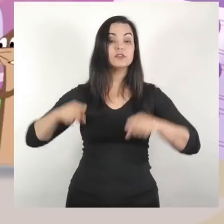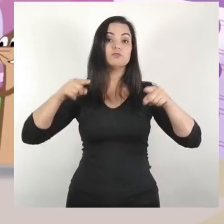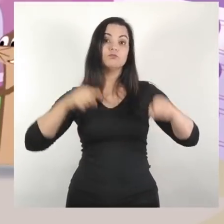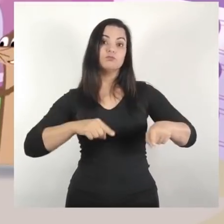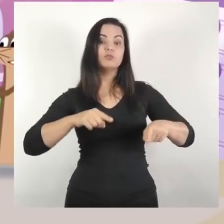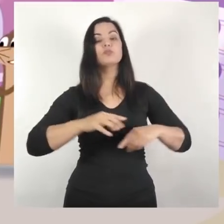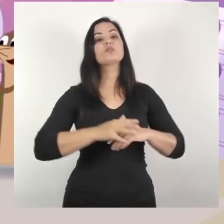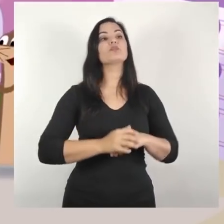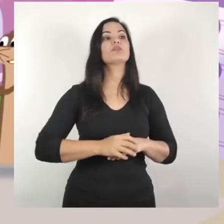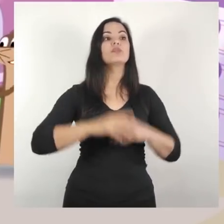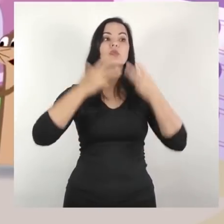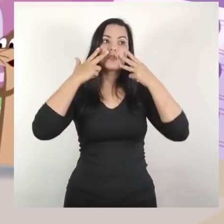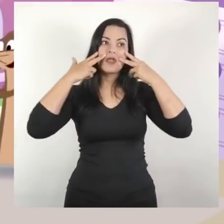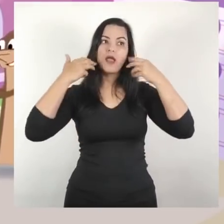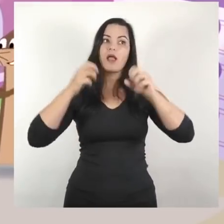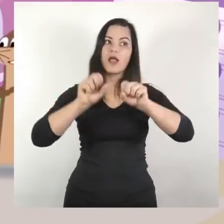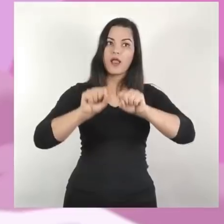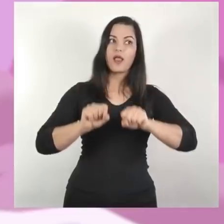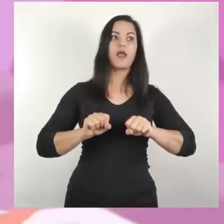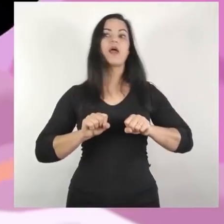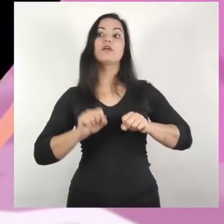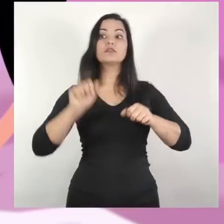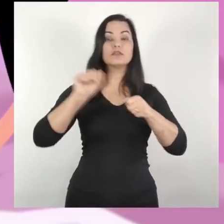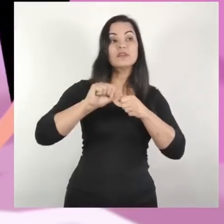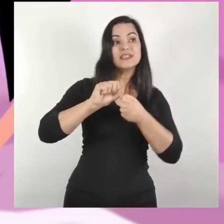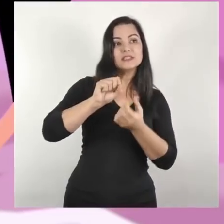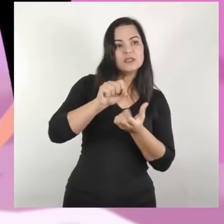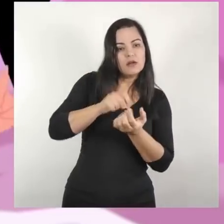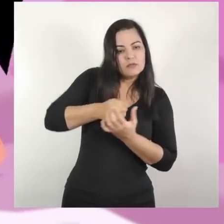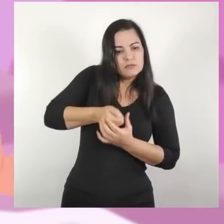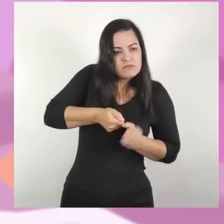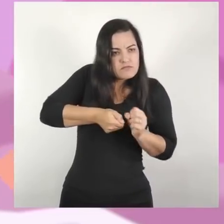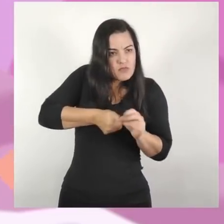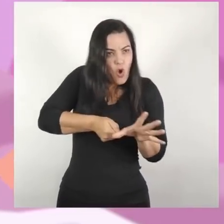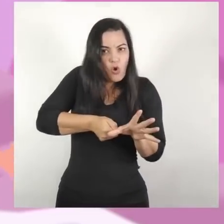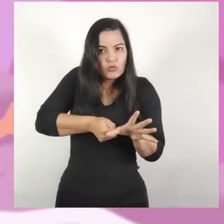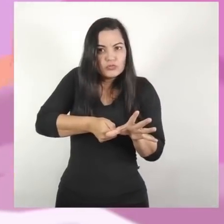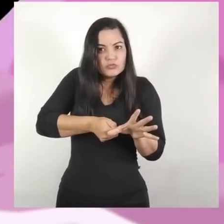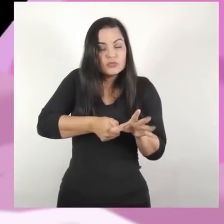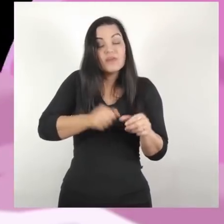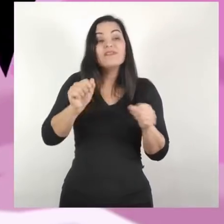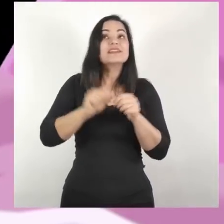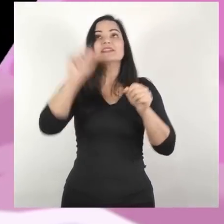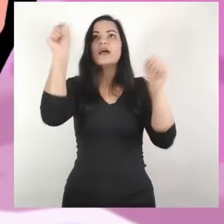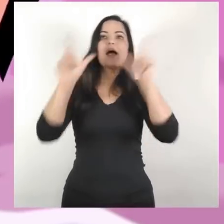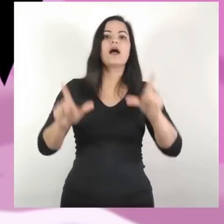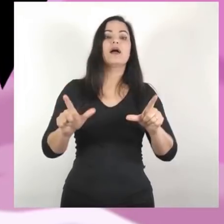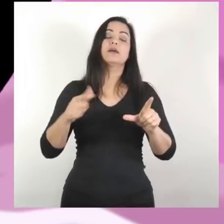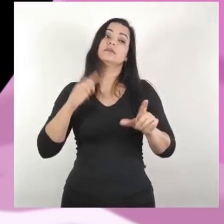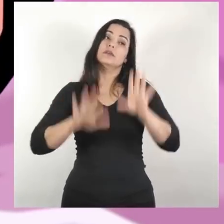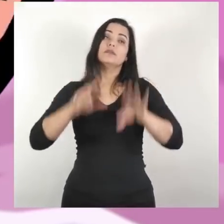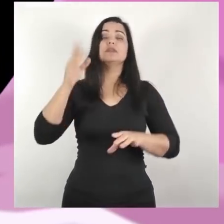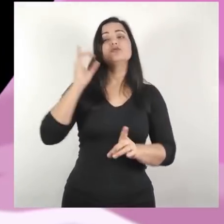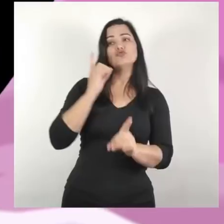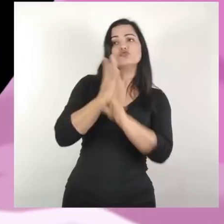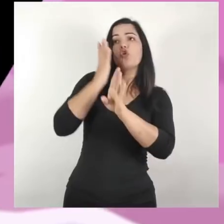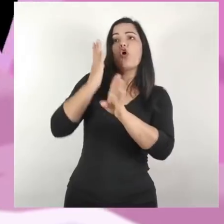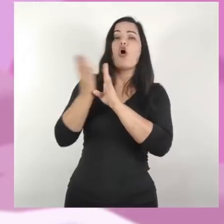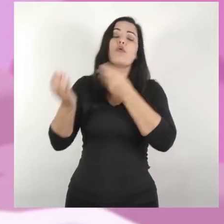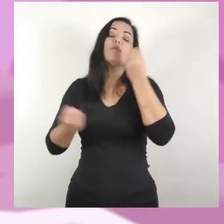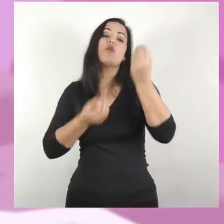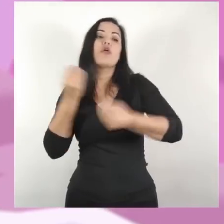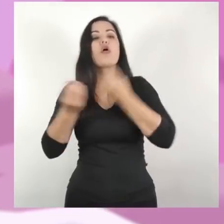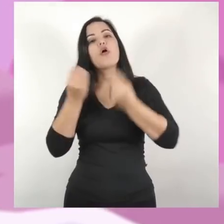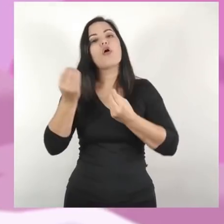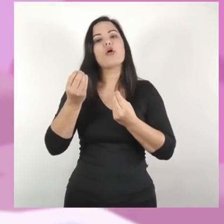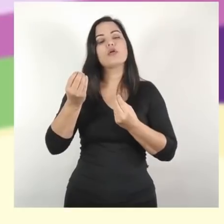para fazer o raio. Talvez assim a gente descubra por que depois de ver o raio demora um pouco mais